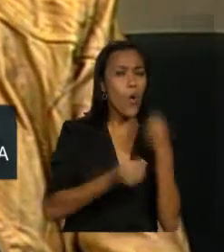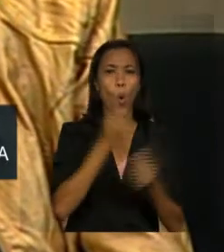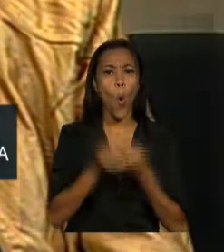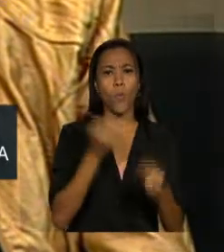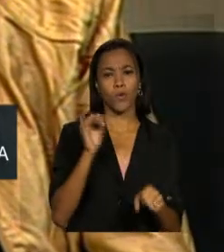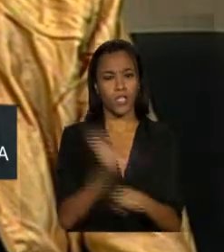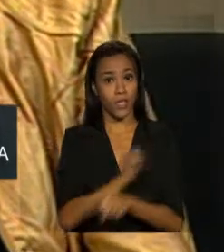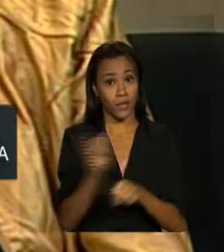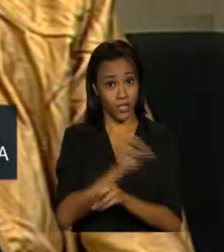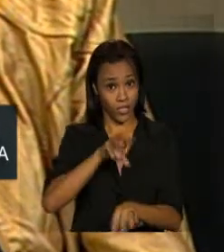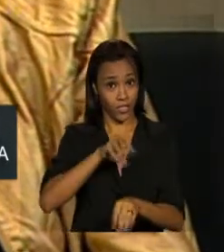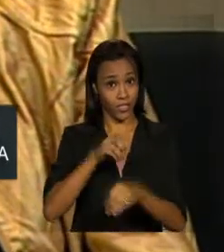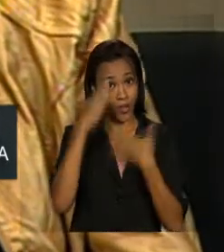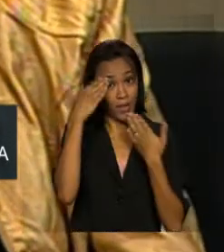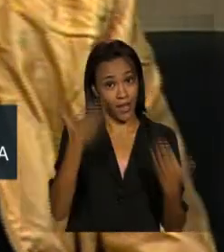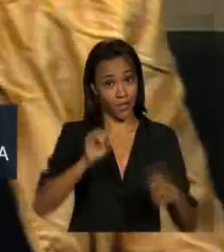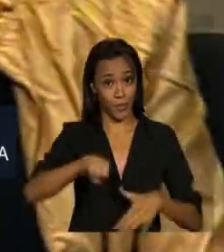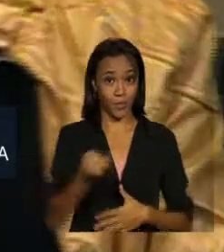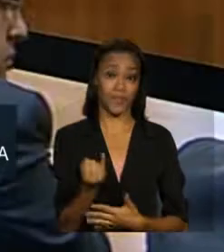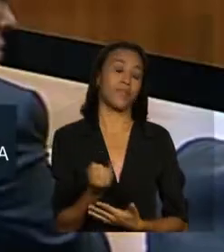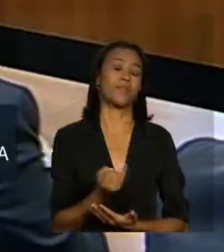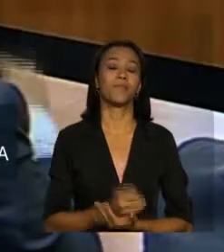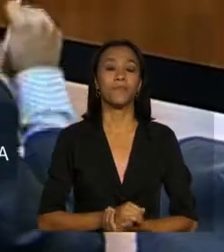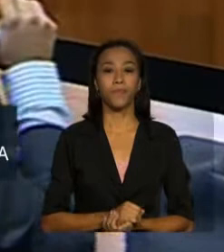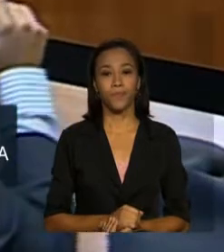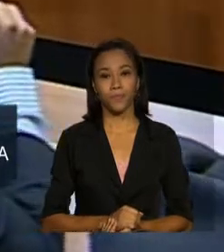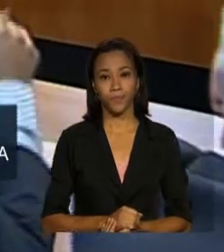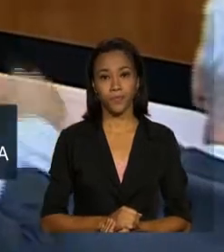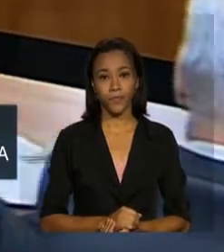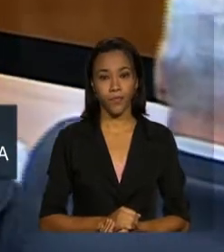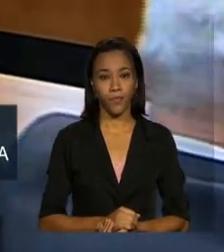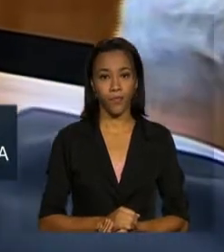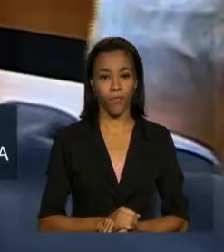de aprendizado. Muito obrigada pela oportunidade.